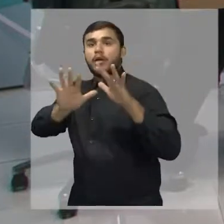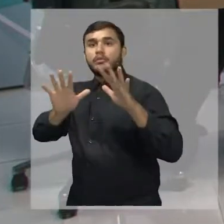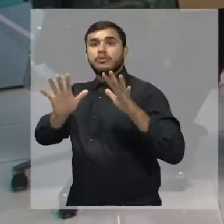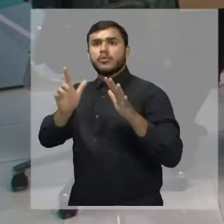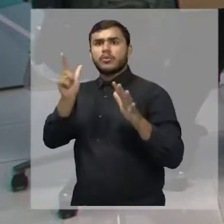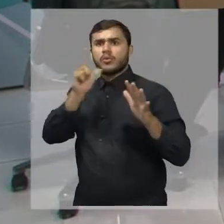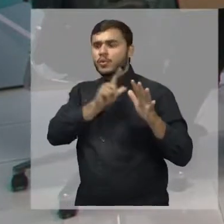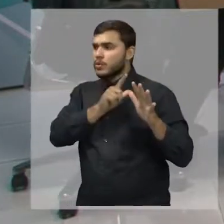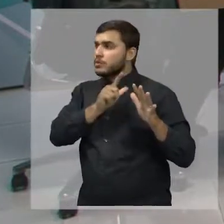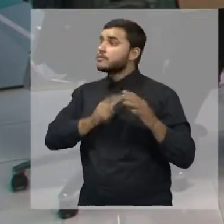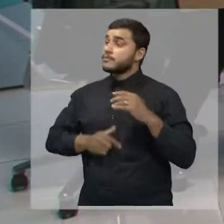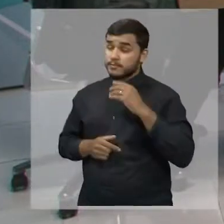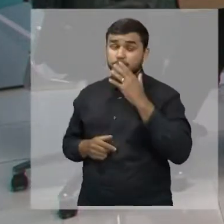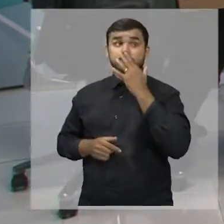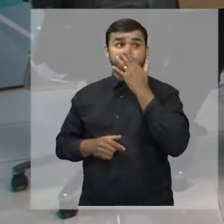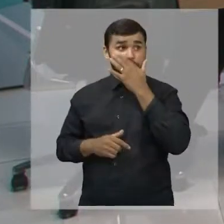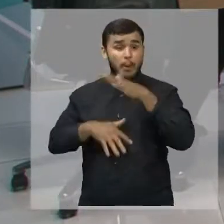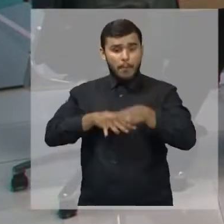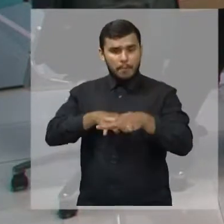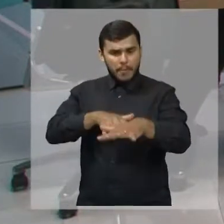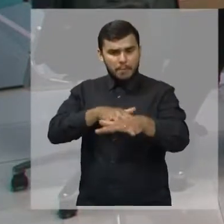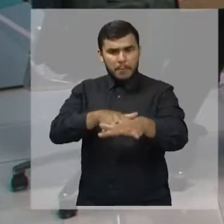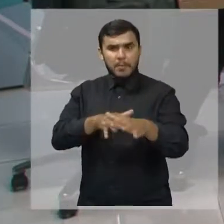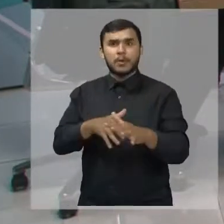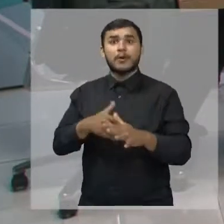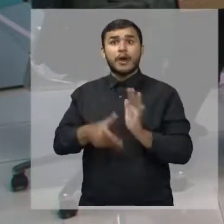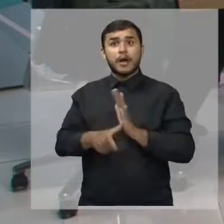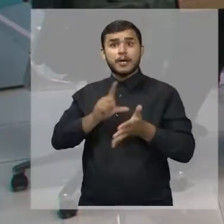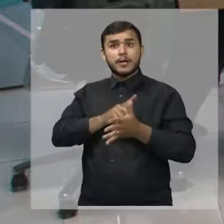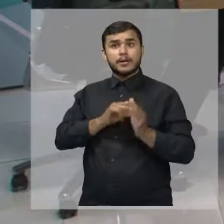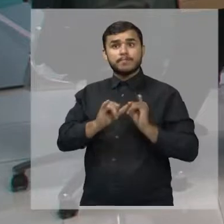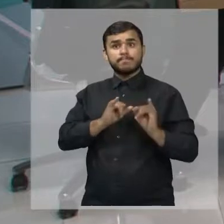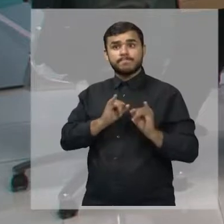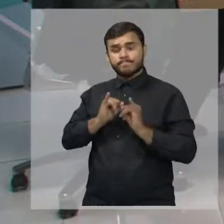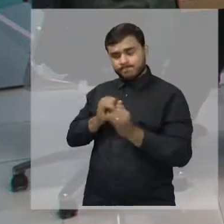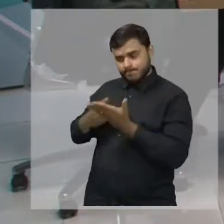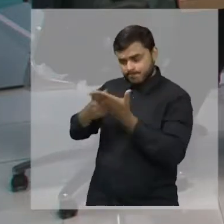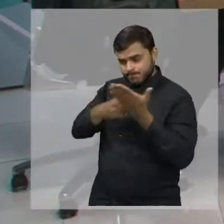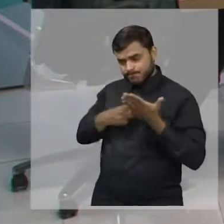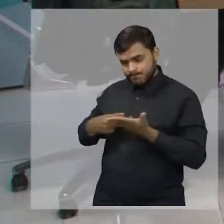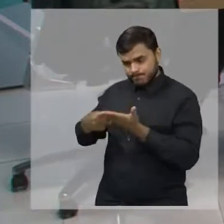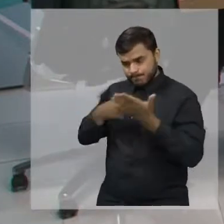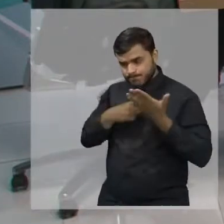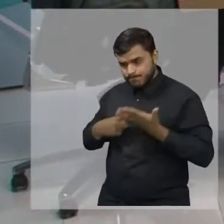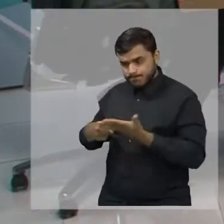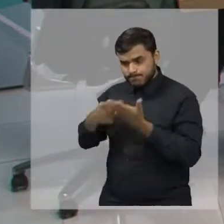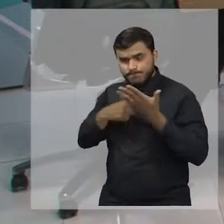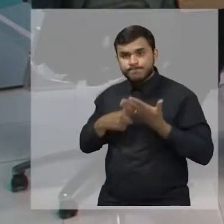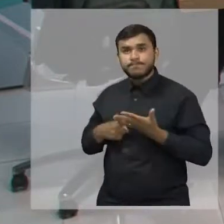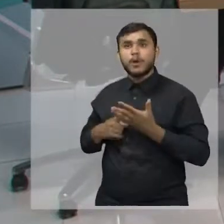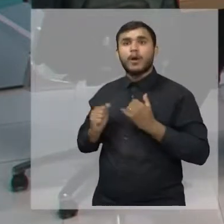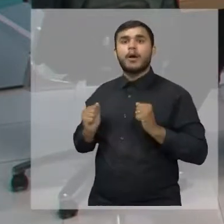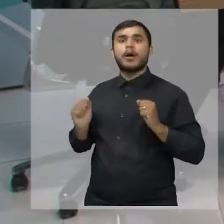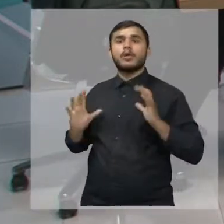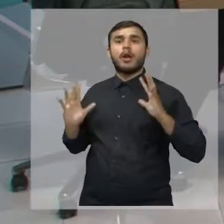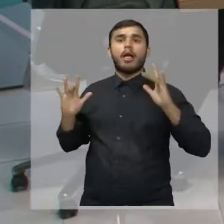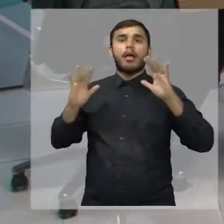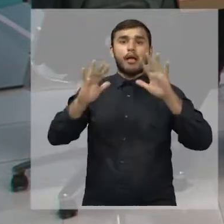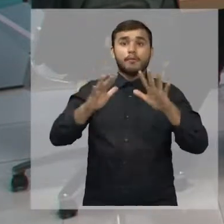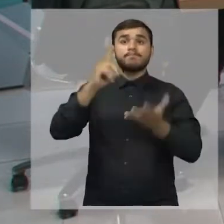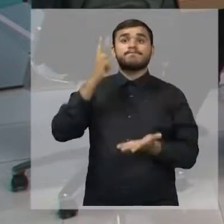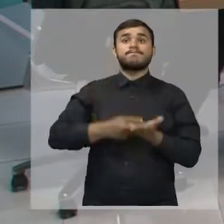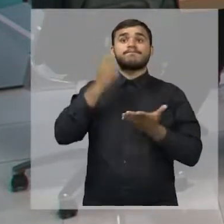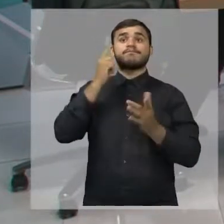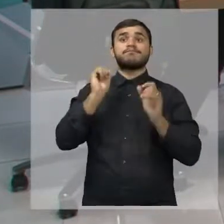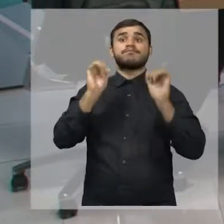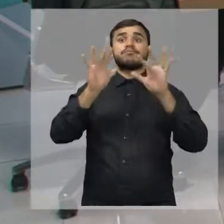manifestação pública de desejo e o mundo virtual como essa articulação. Nós tivemos agora, em todos os